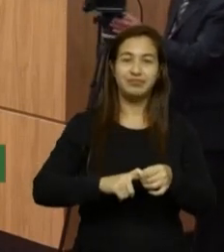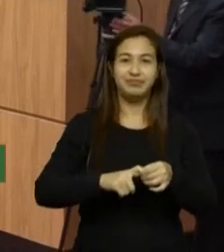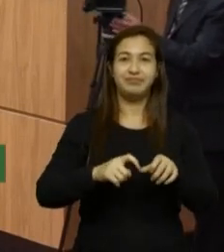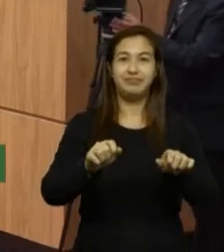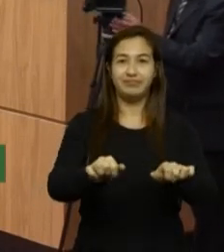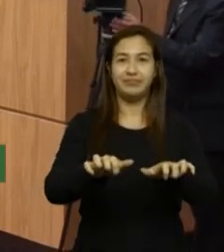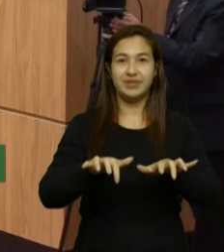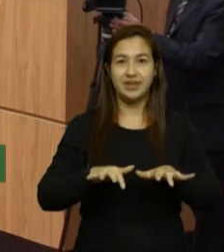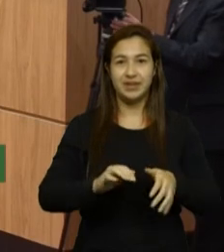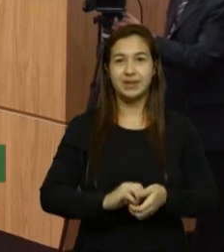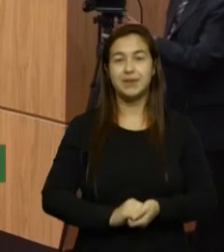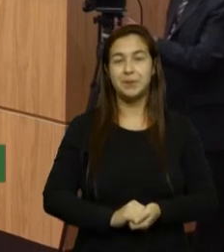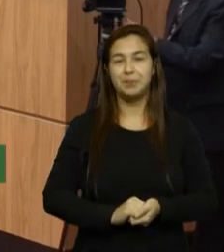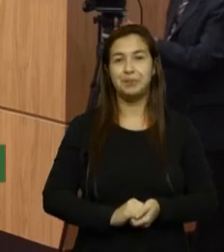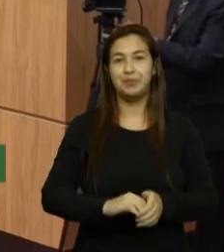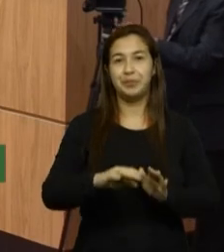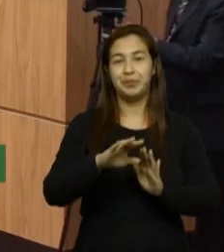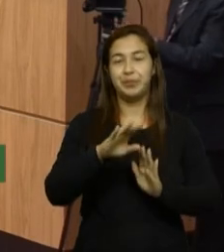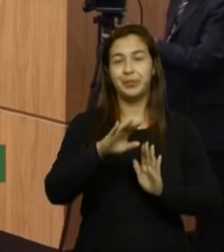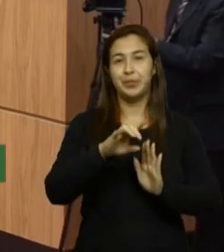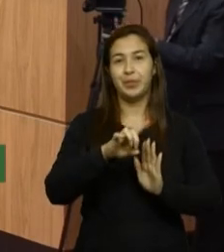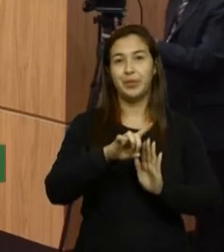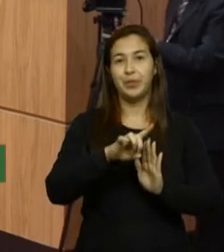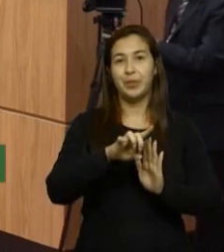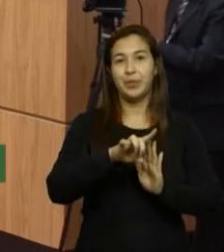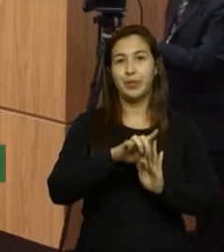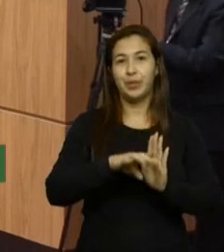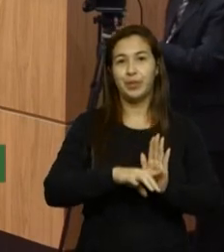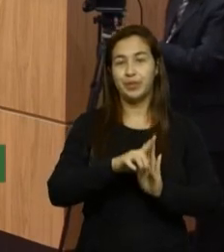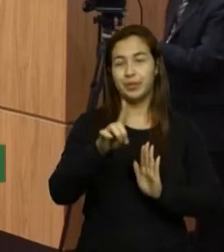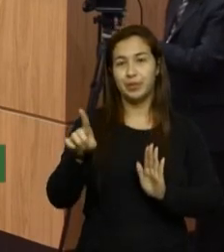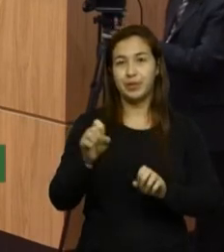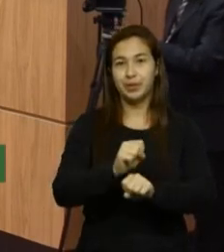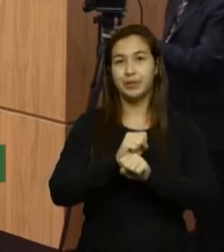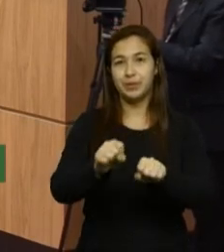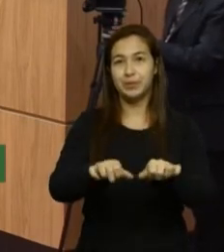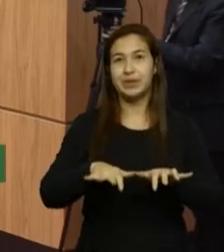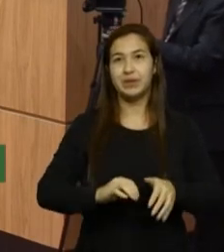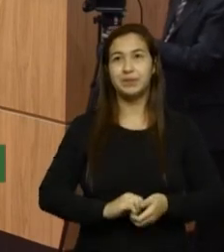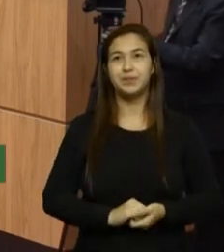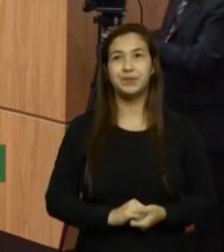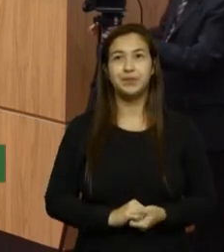com a ordem do dia. Está suspensa a sessão.